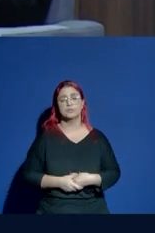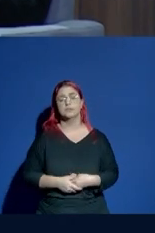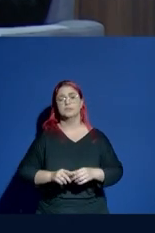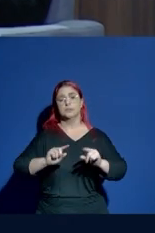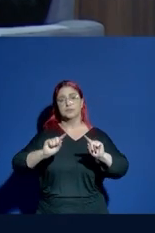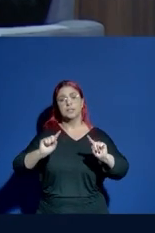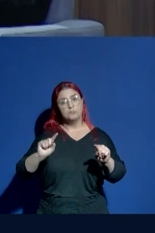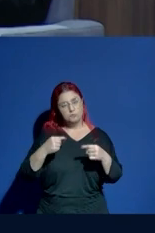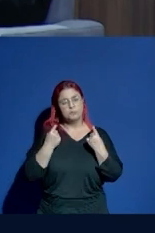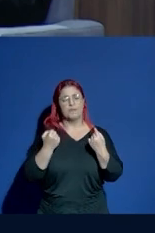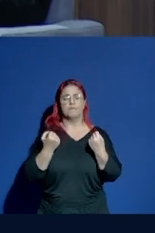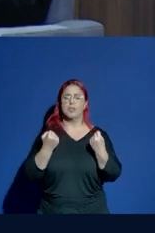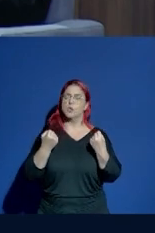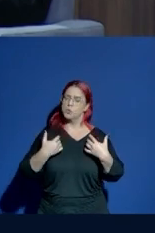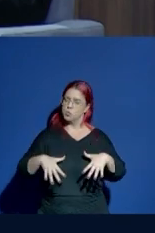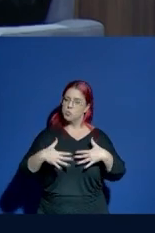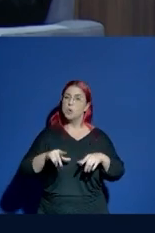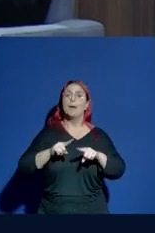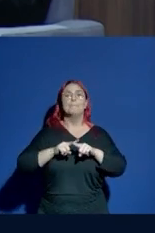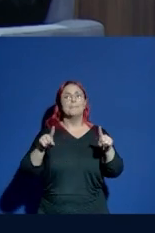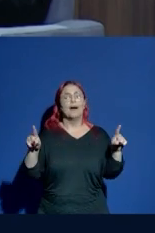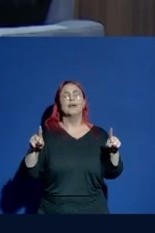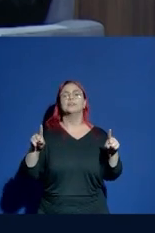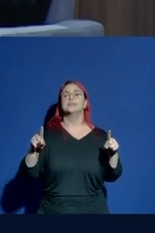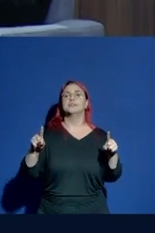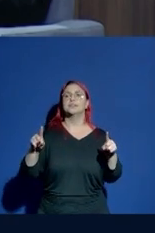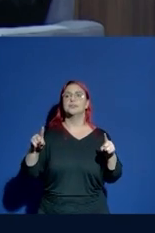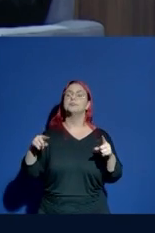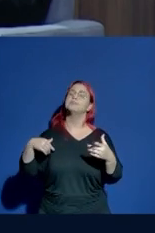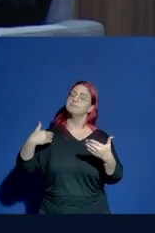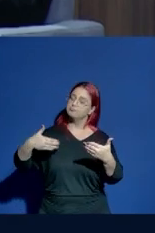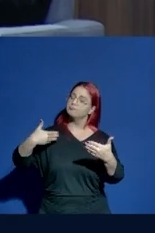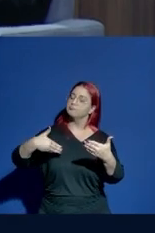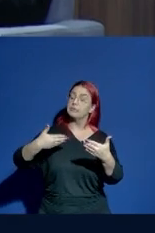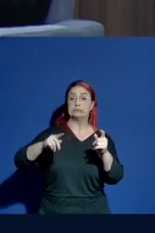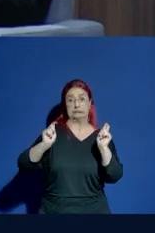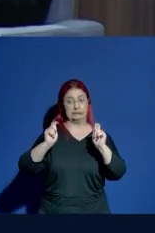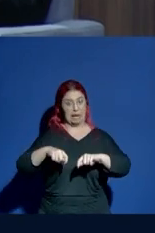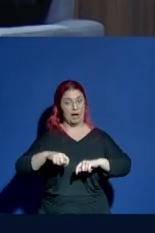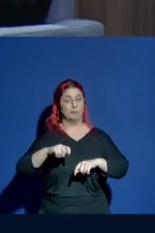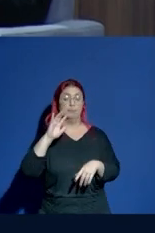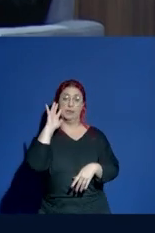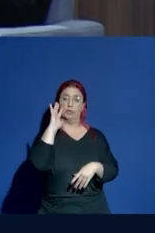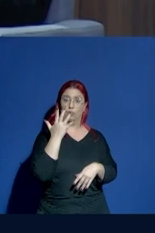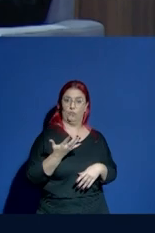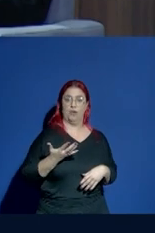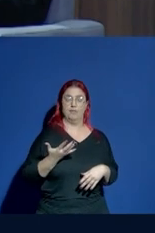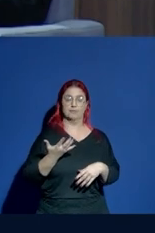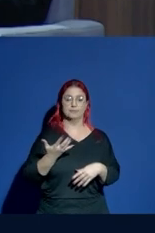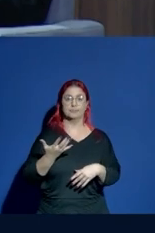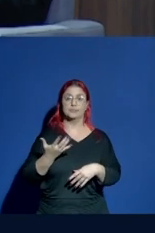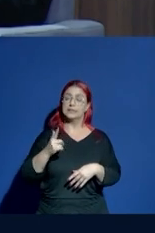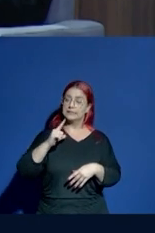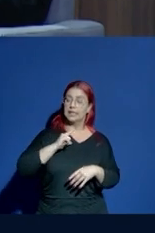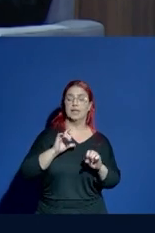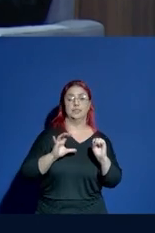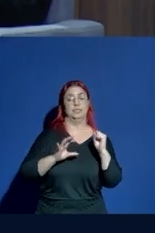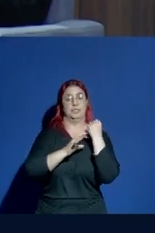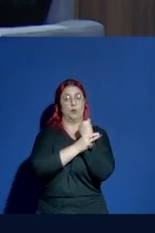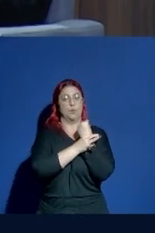desafio é enorme mas tudo aquilo que a gente pode fazer para poder criar segurança